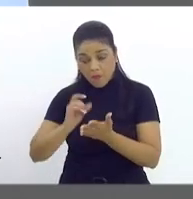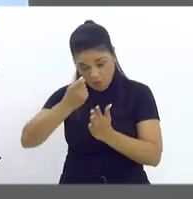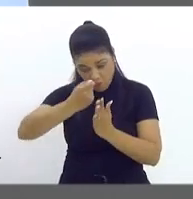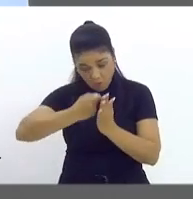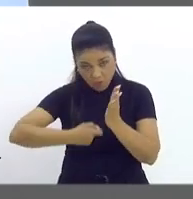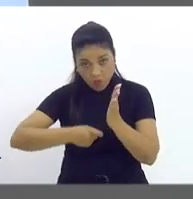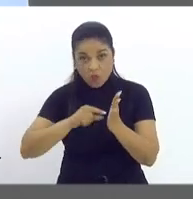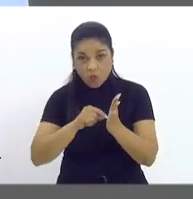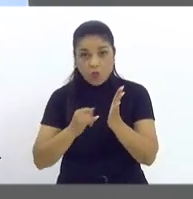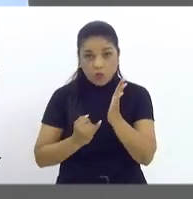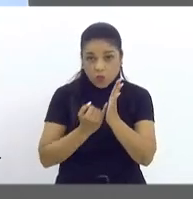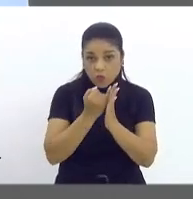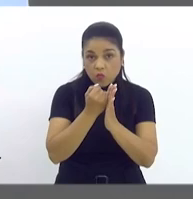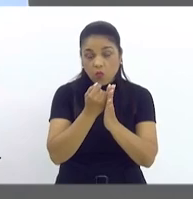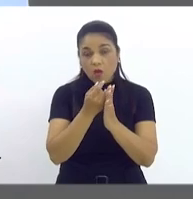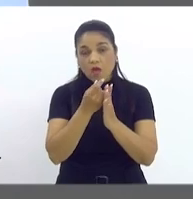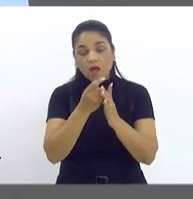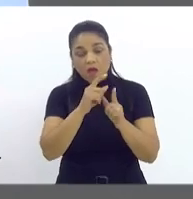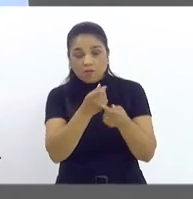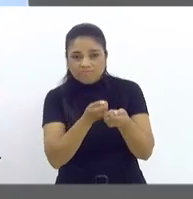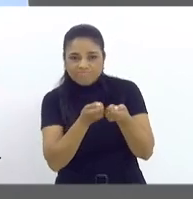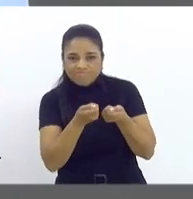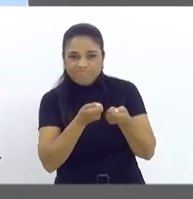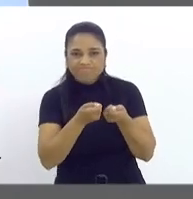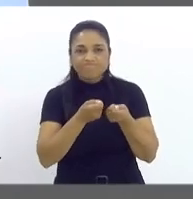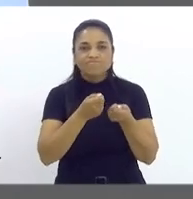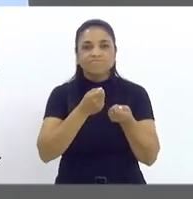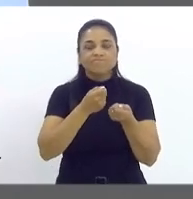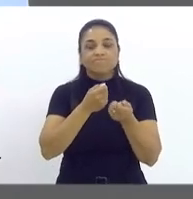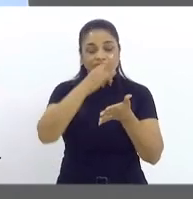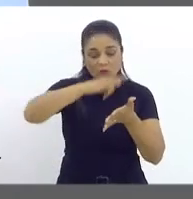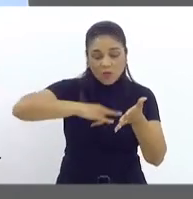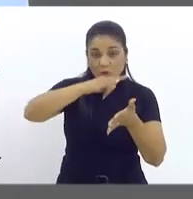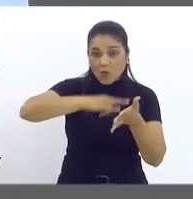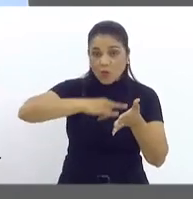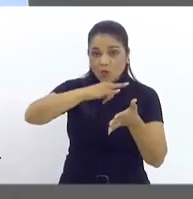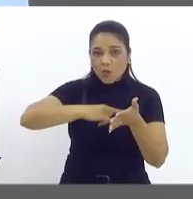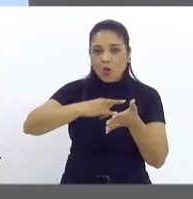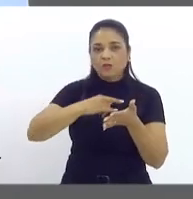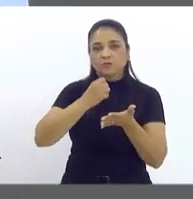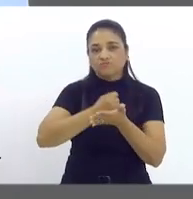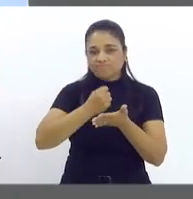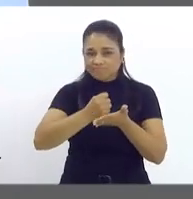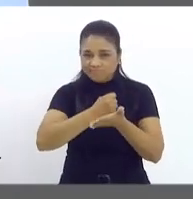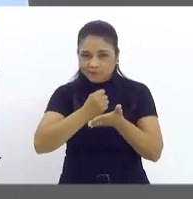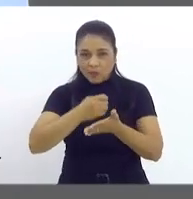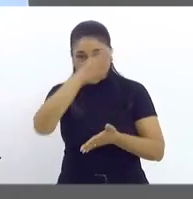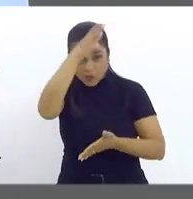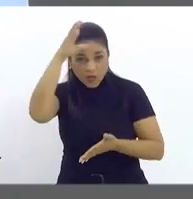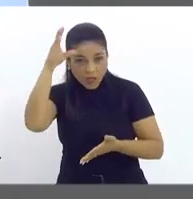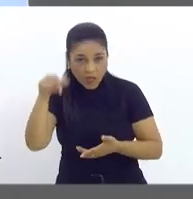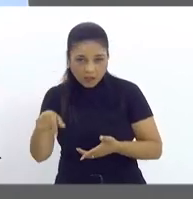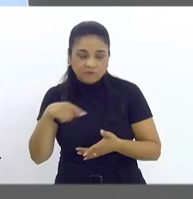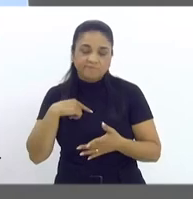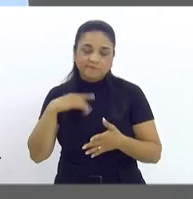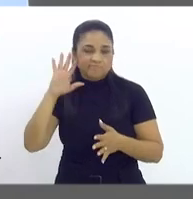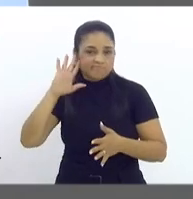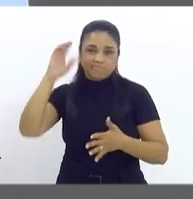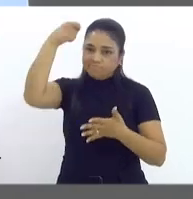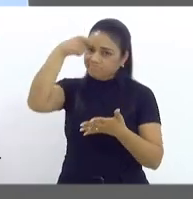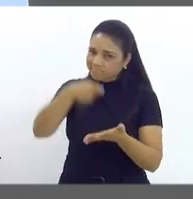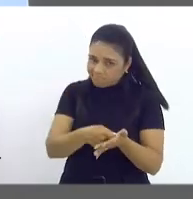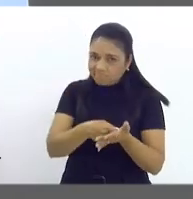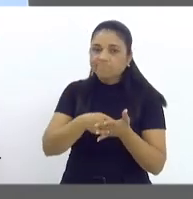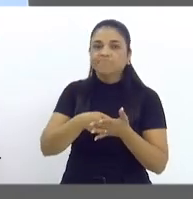a necessidade de ajuste, isso, equilíbrio econômico-financeiro do contrato. Então, isso foi um fator importante para a gente tomar a decisão no momento